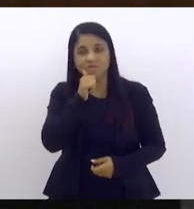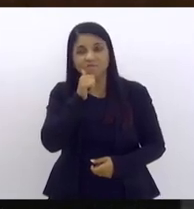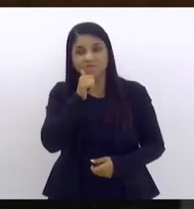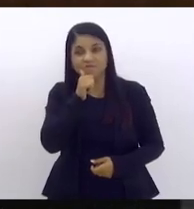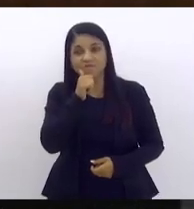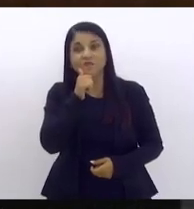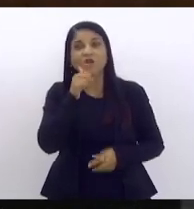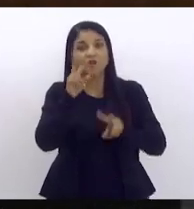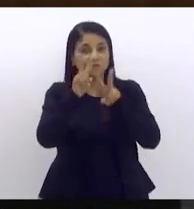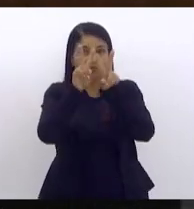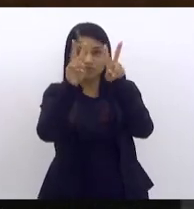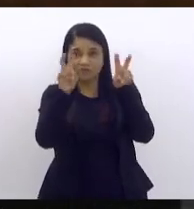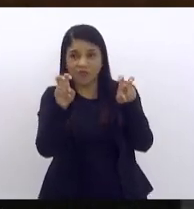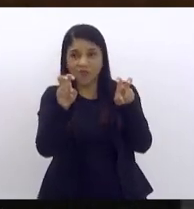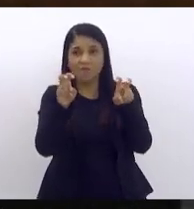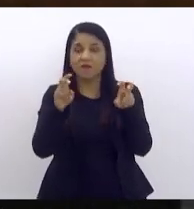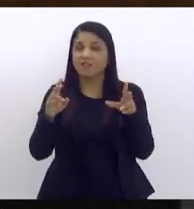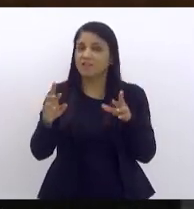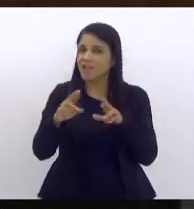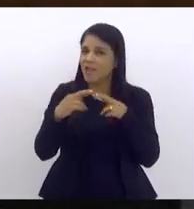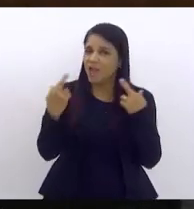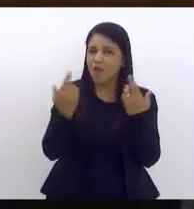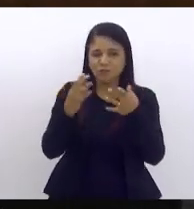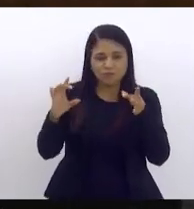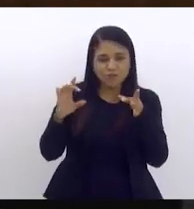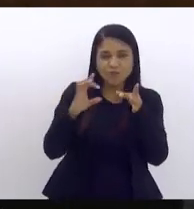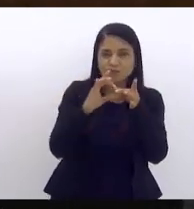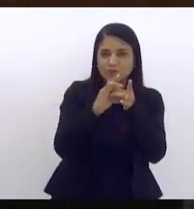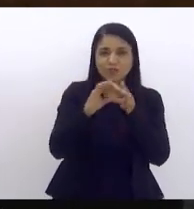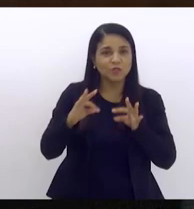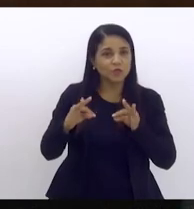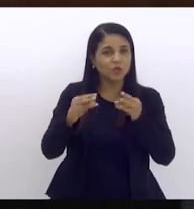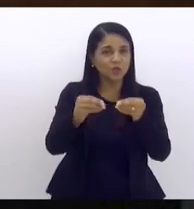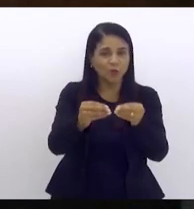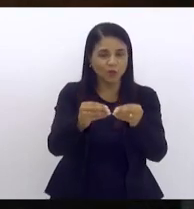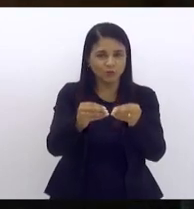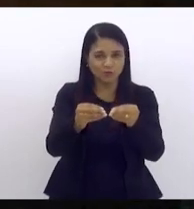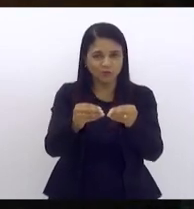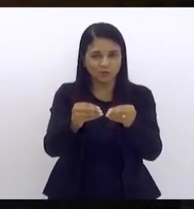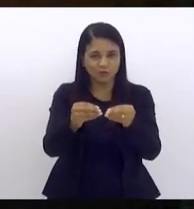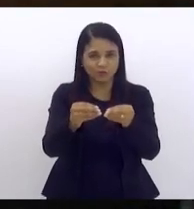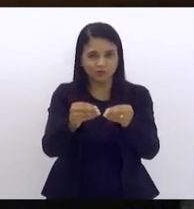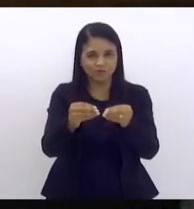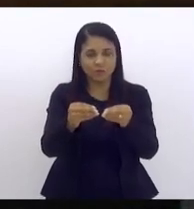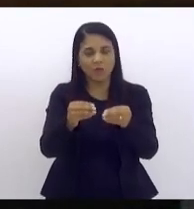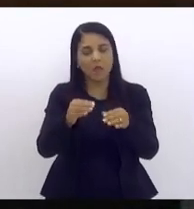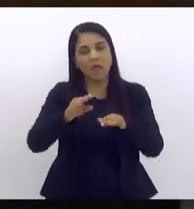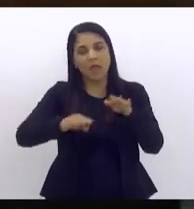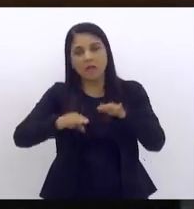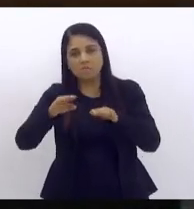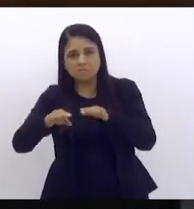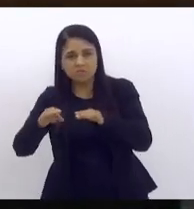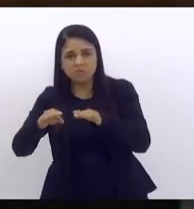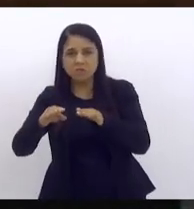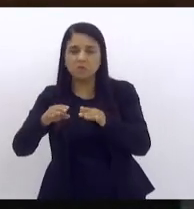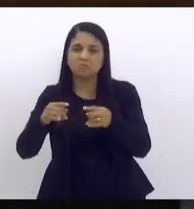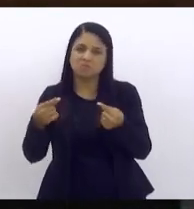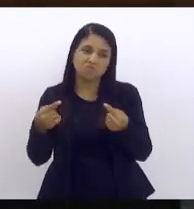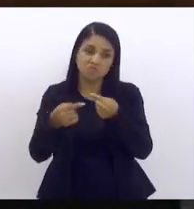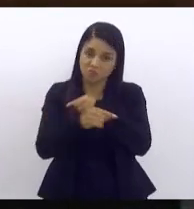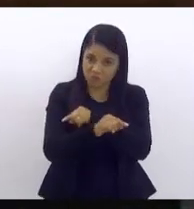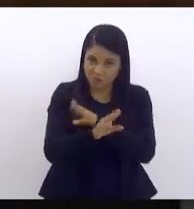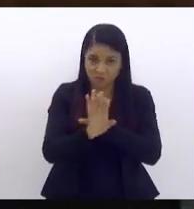mulheres, é um tema que reúne todas e todos, independentemente de alguns pontos serem divergentes, né? Isso